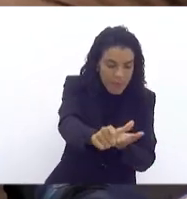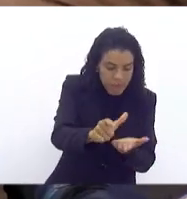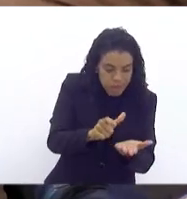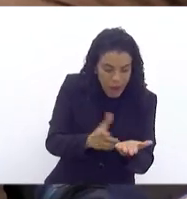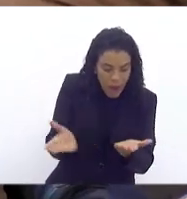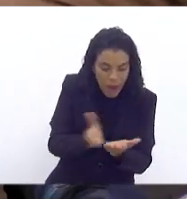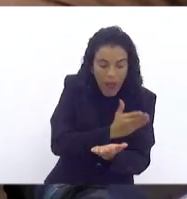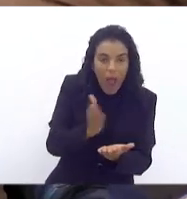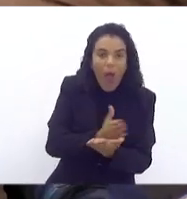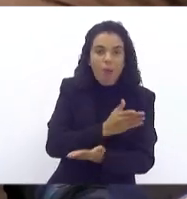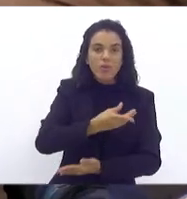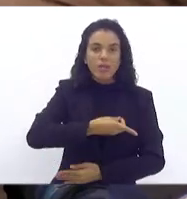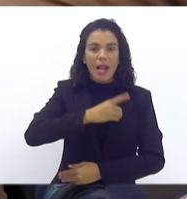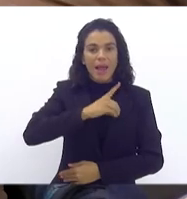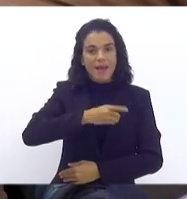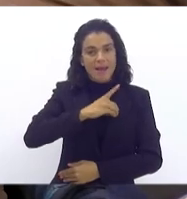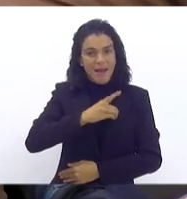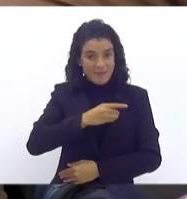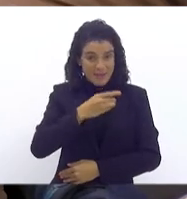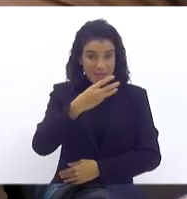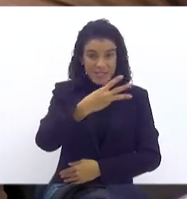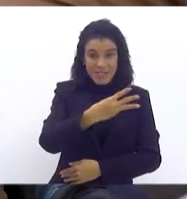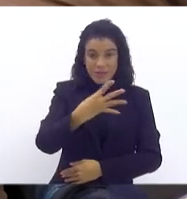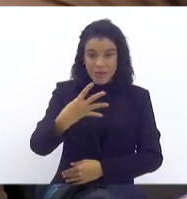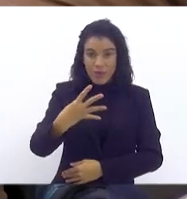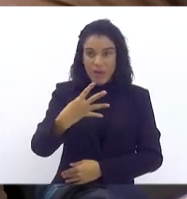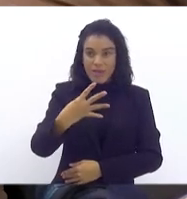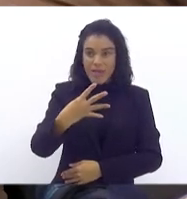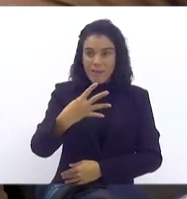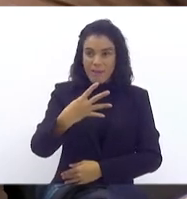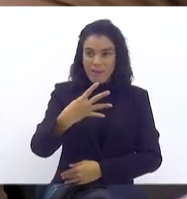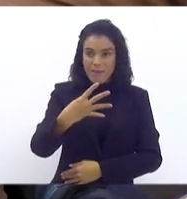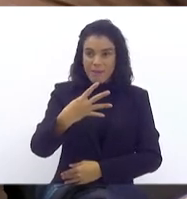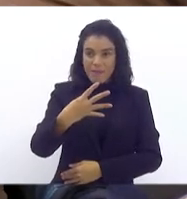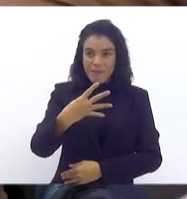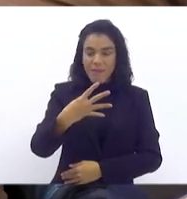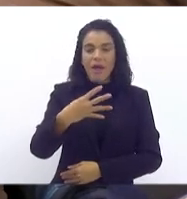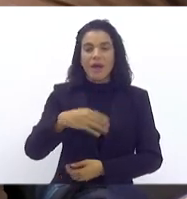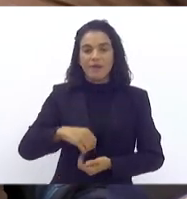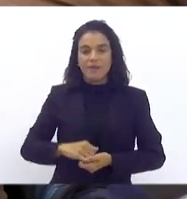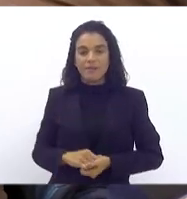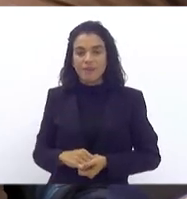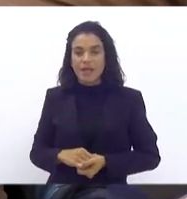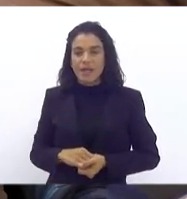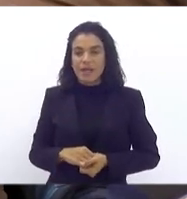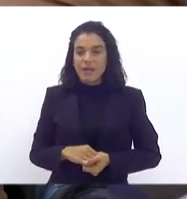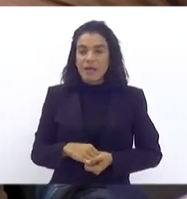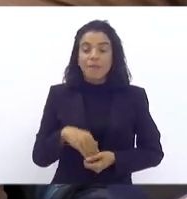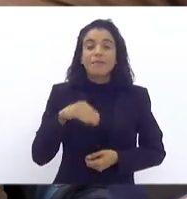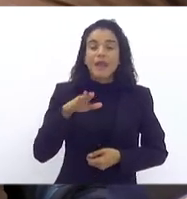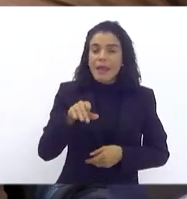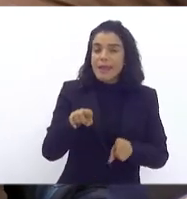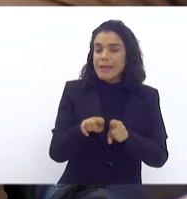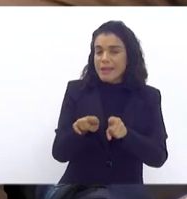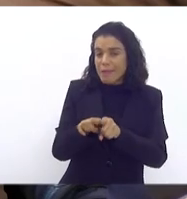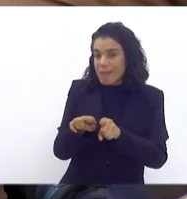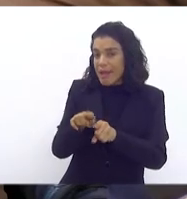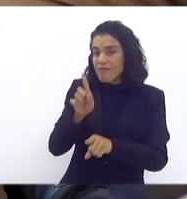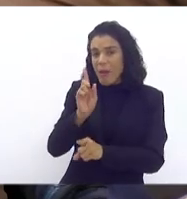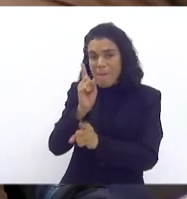delegacia o4º distrito policial de bfor rxo e ele foi reconhecido em